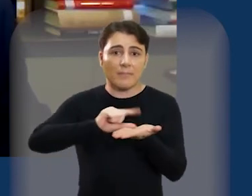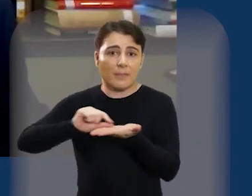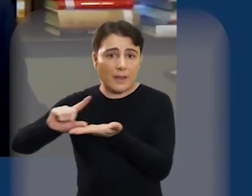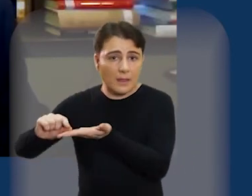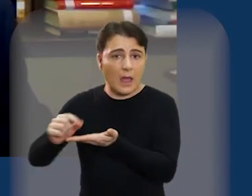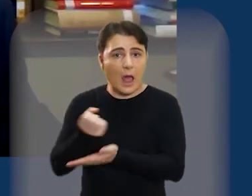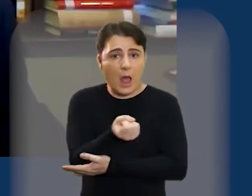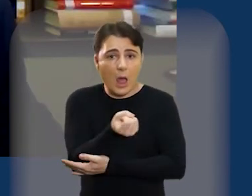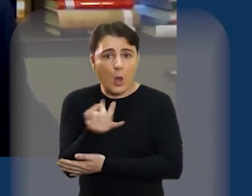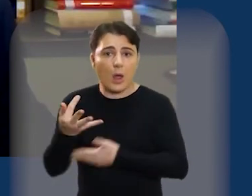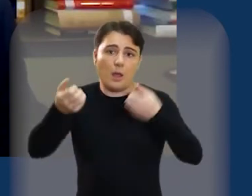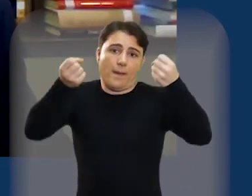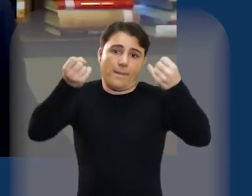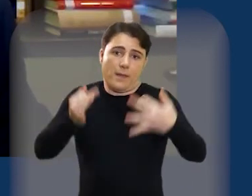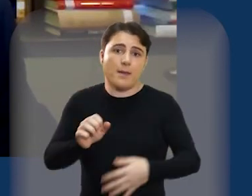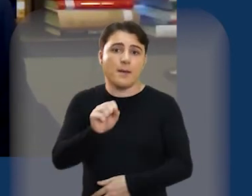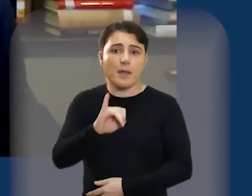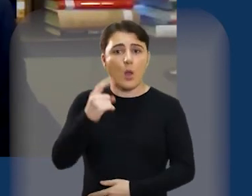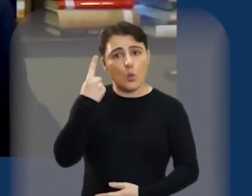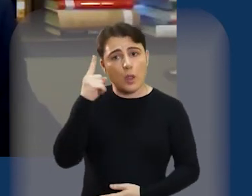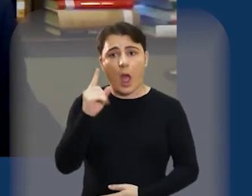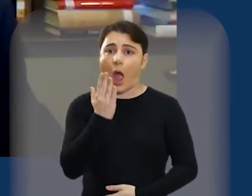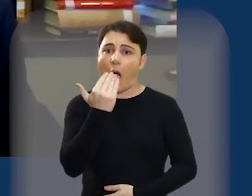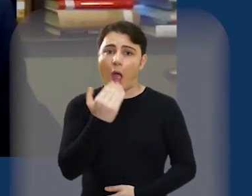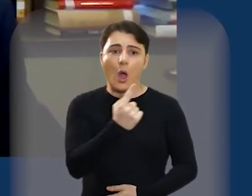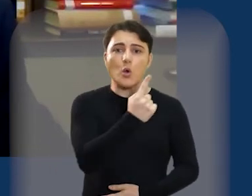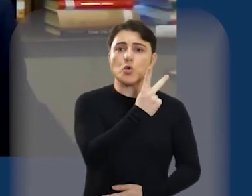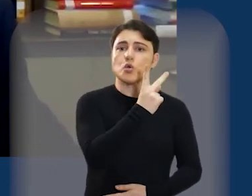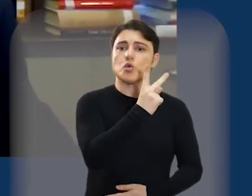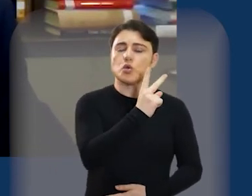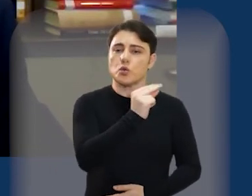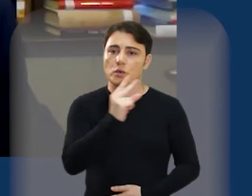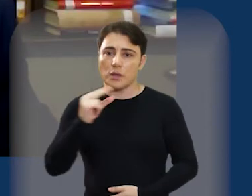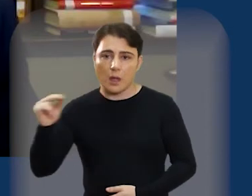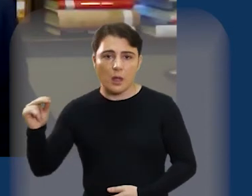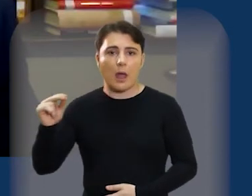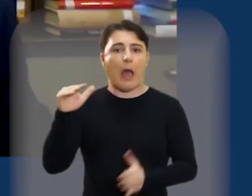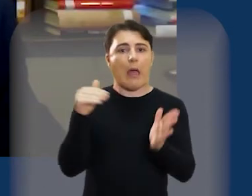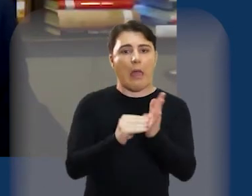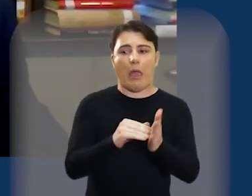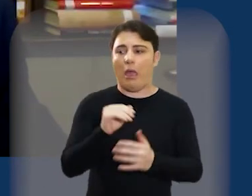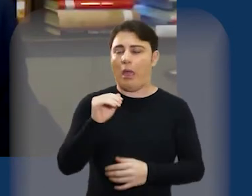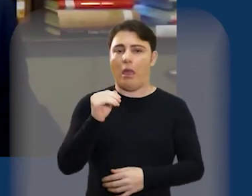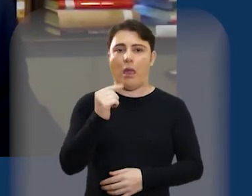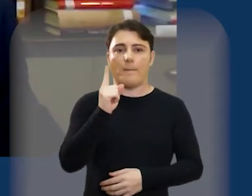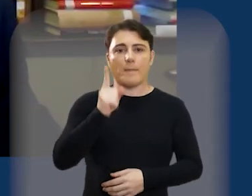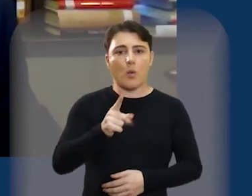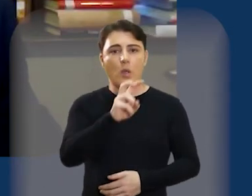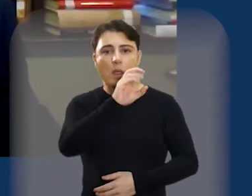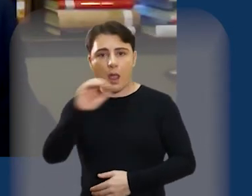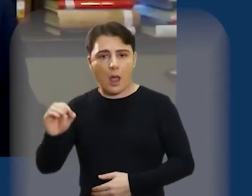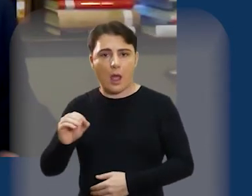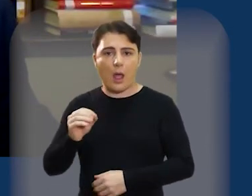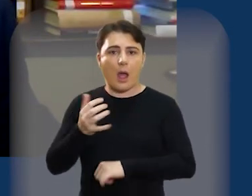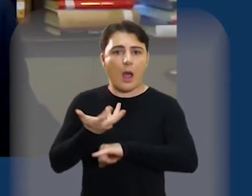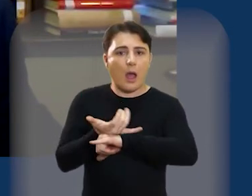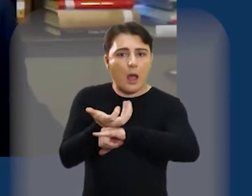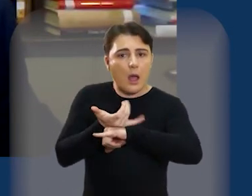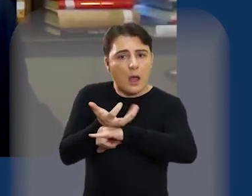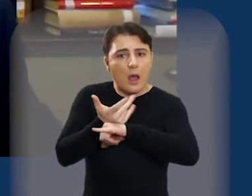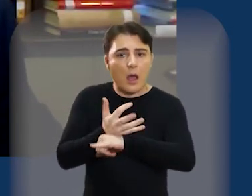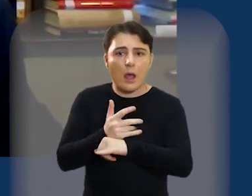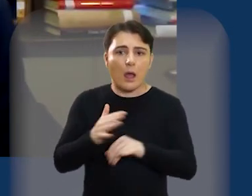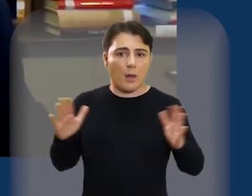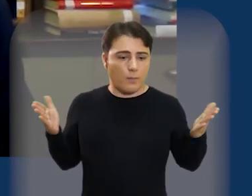ingerir em torno de 1.200 a 1.500 calorias por dia, você tem redução de peso corporal. A gente até